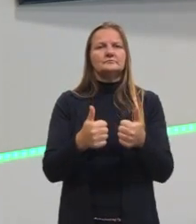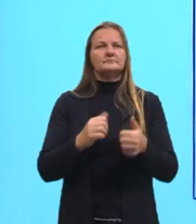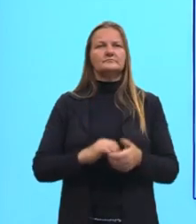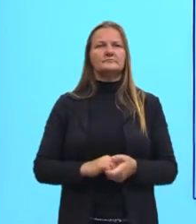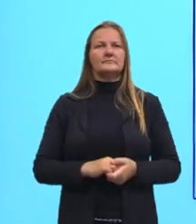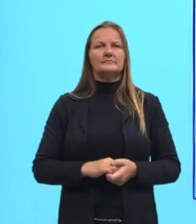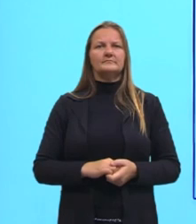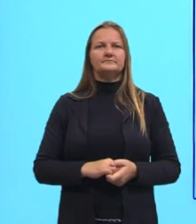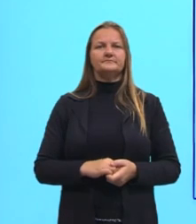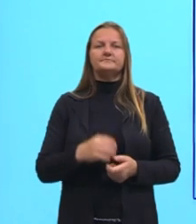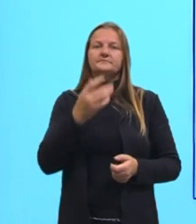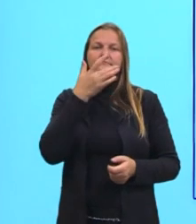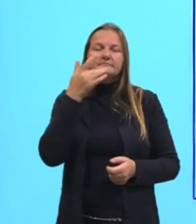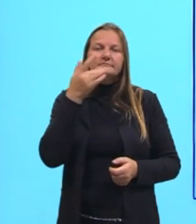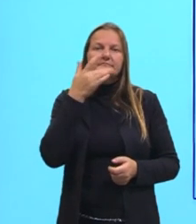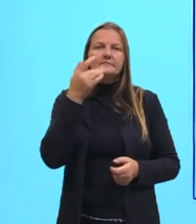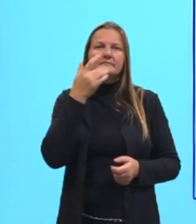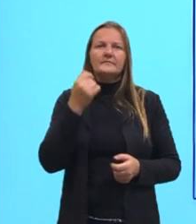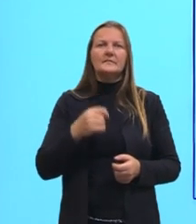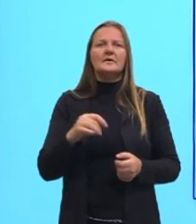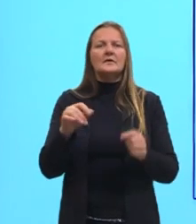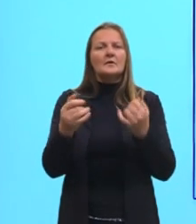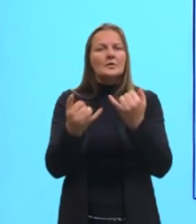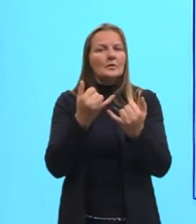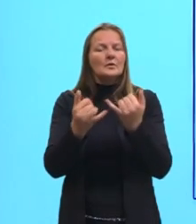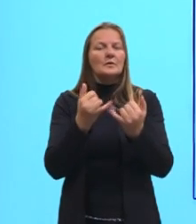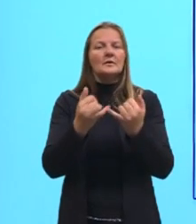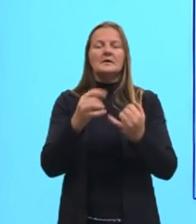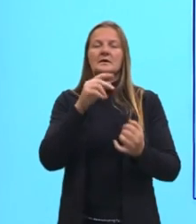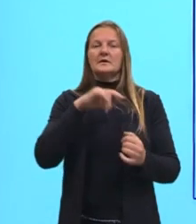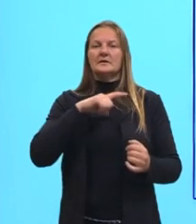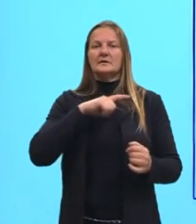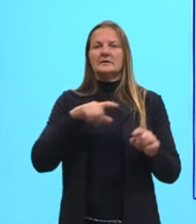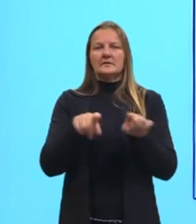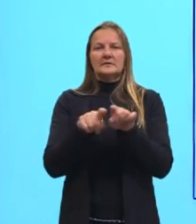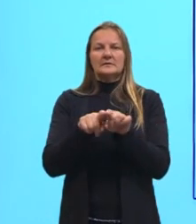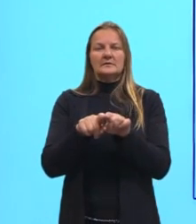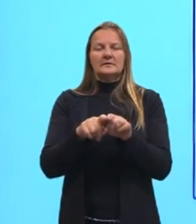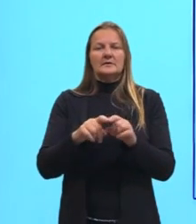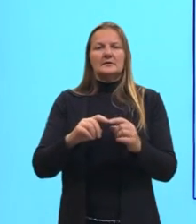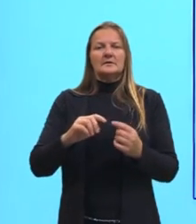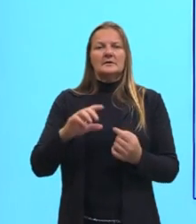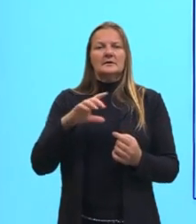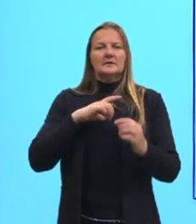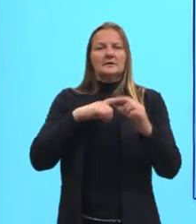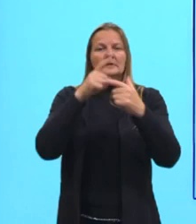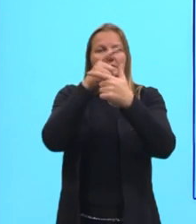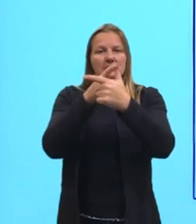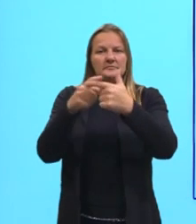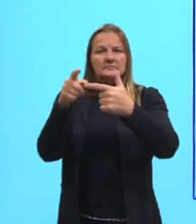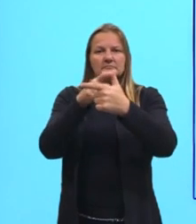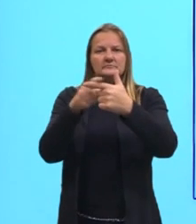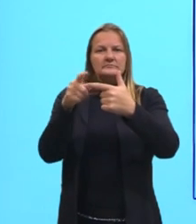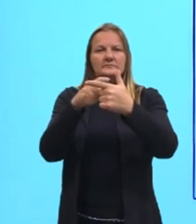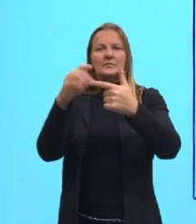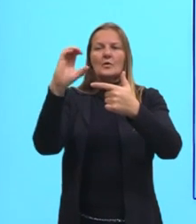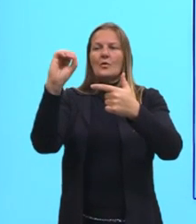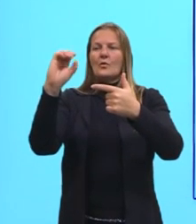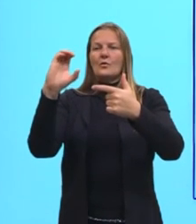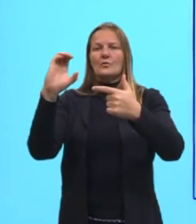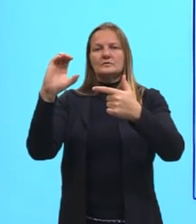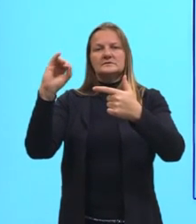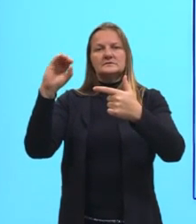então pode facilitar o mesmo quando nós temos ele é um consciente né uma divisão aqui tá